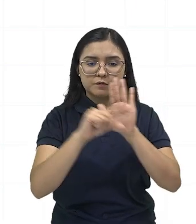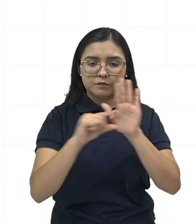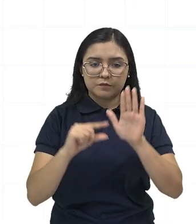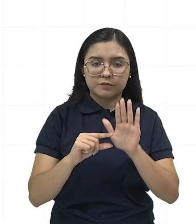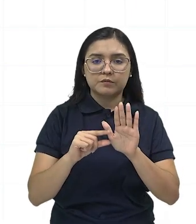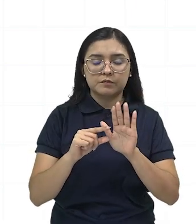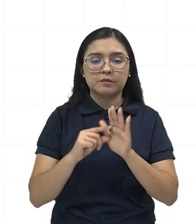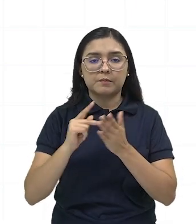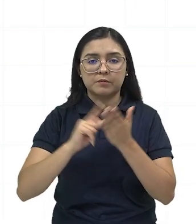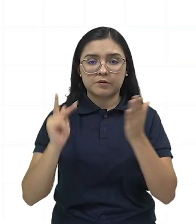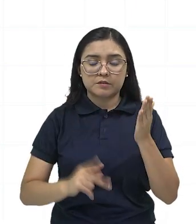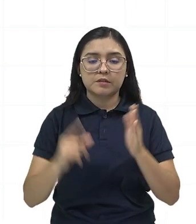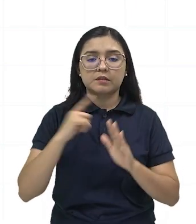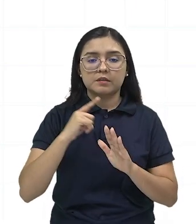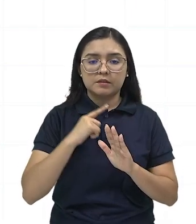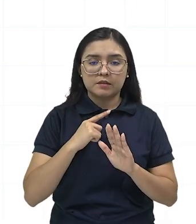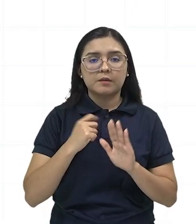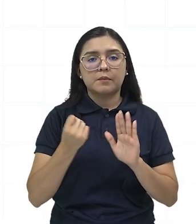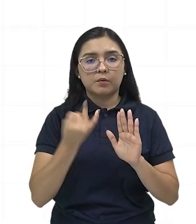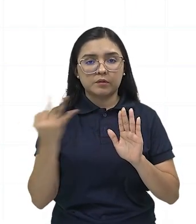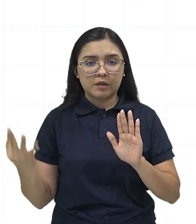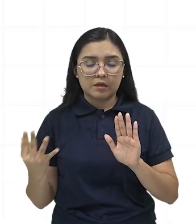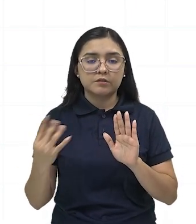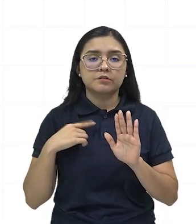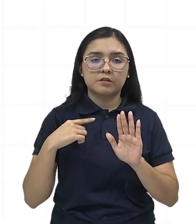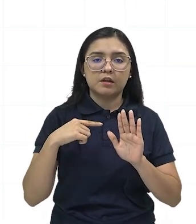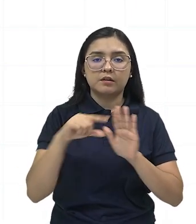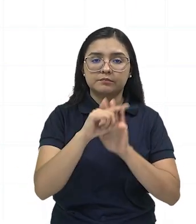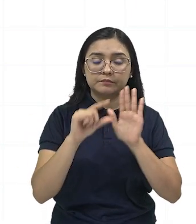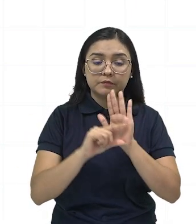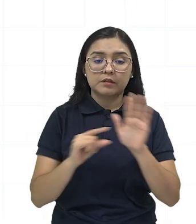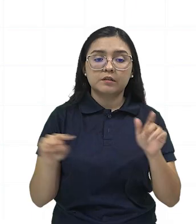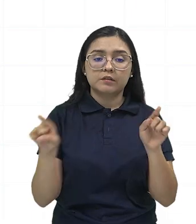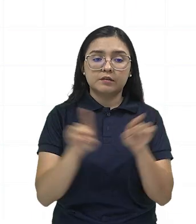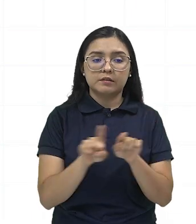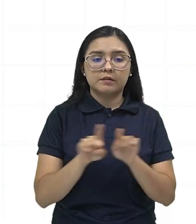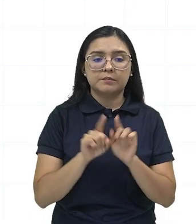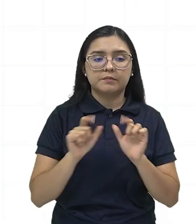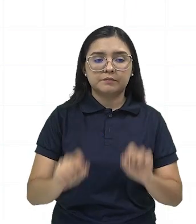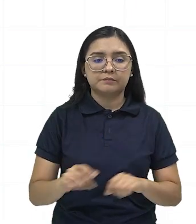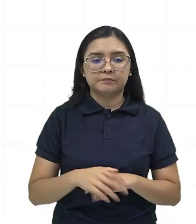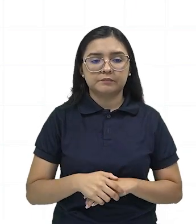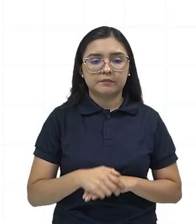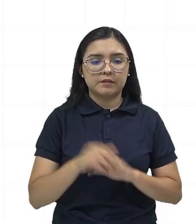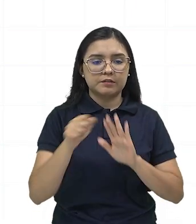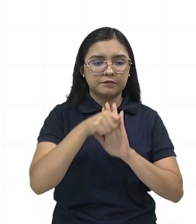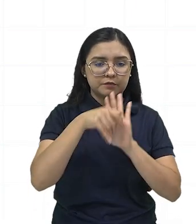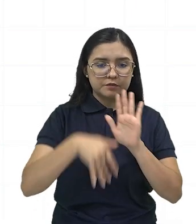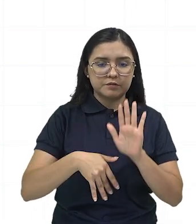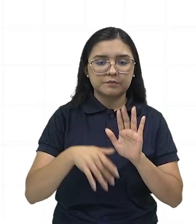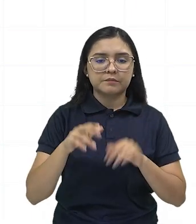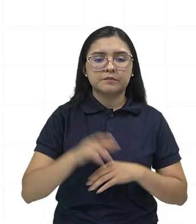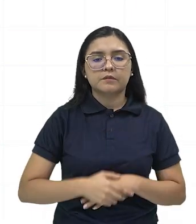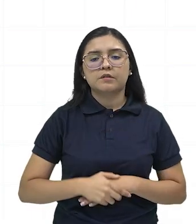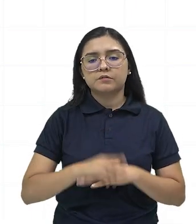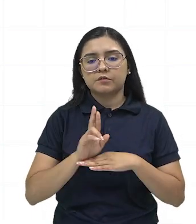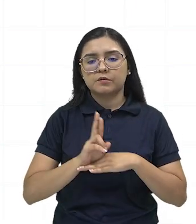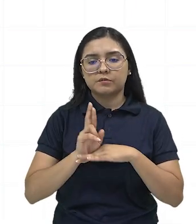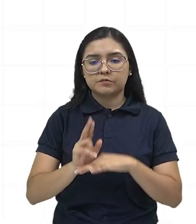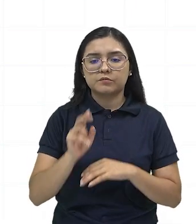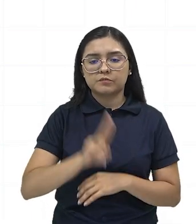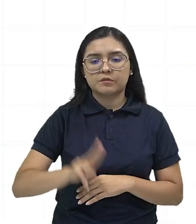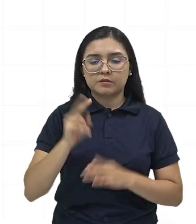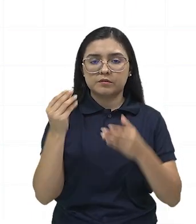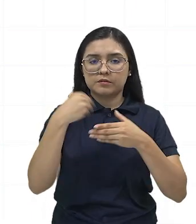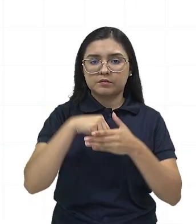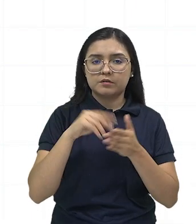uma poesia. A gente vai ter uma contagem, por exemplo, de sílabas. E nós temos as figuras de linguagem, que são esses recursos utilizados na